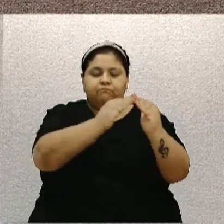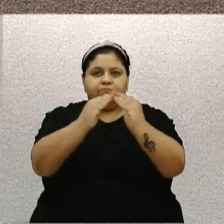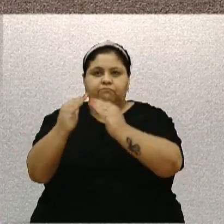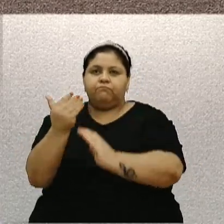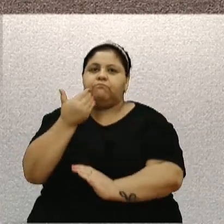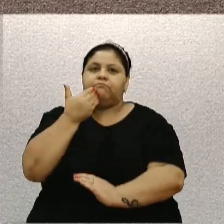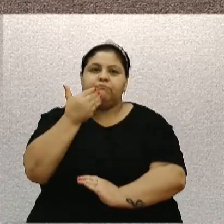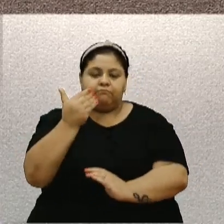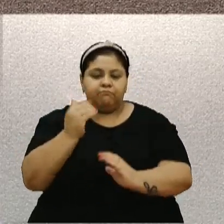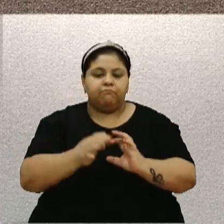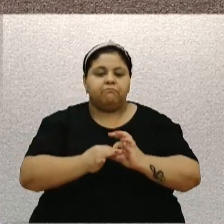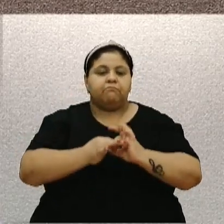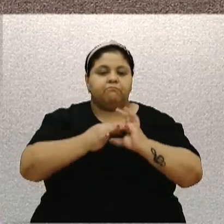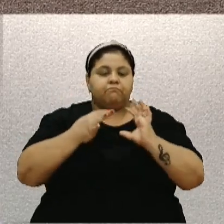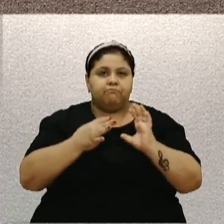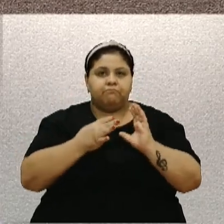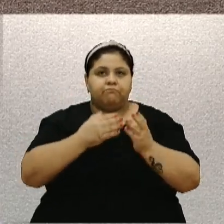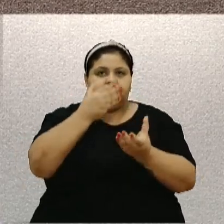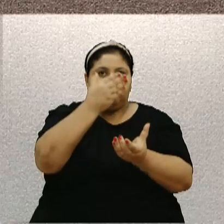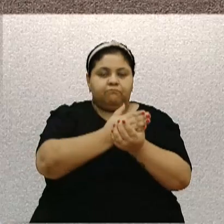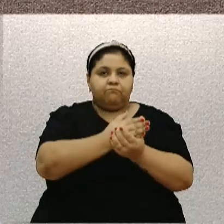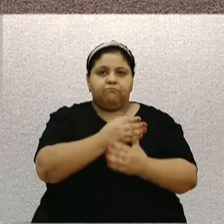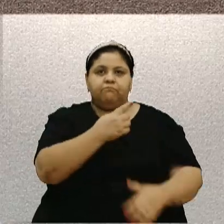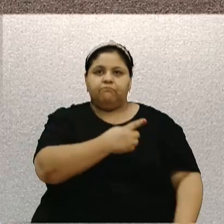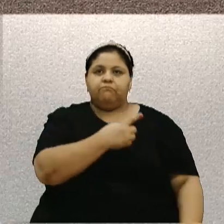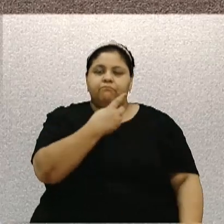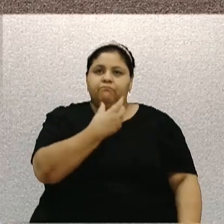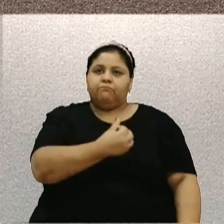manifesta-se de forma favorável ao processo número